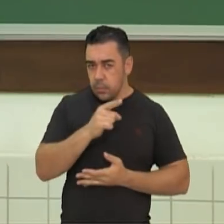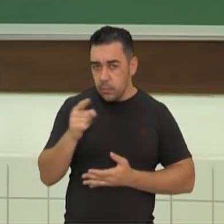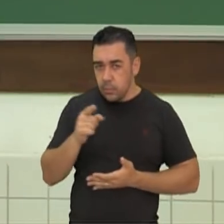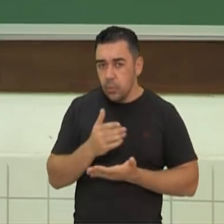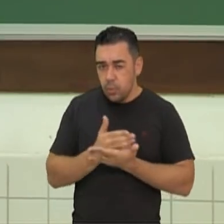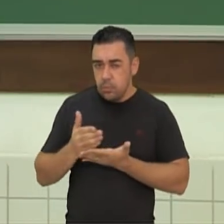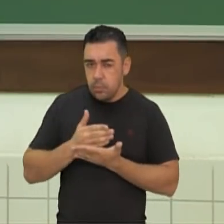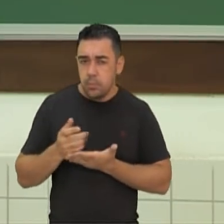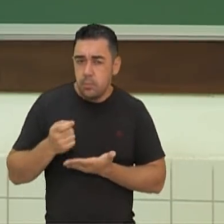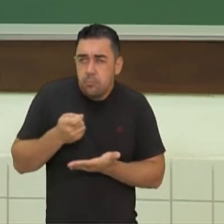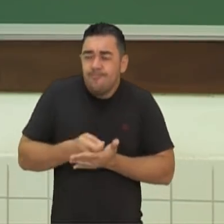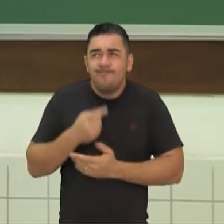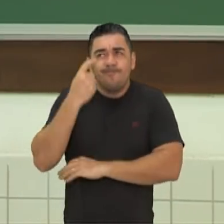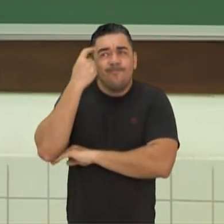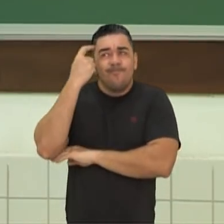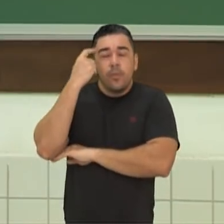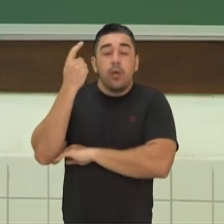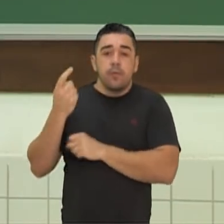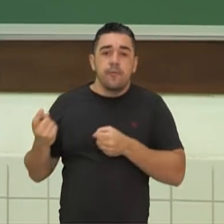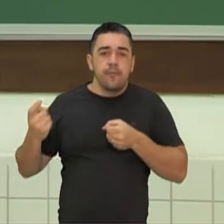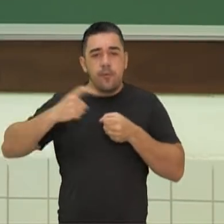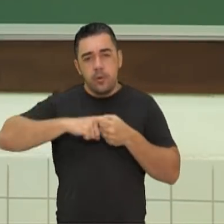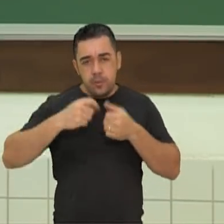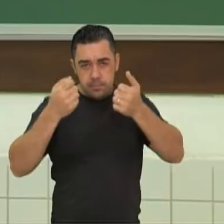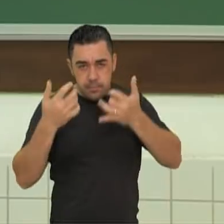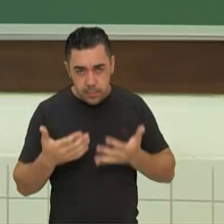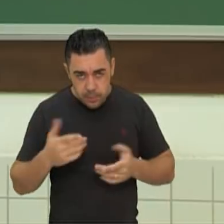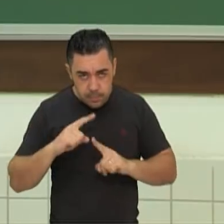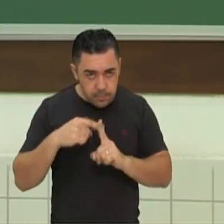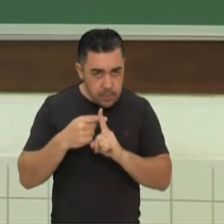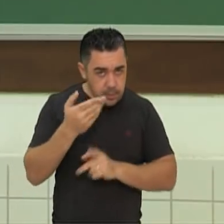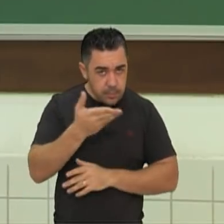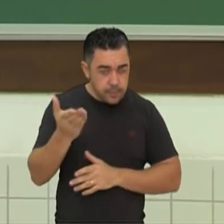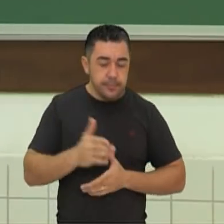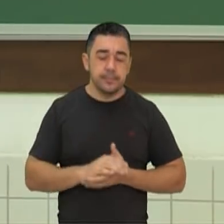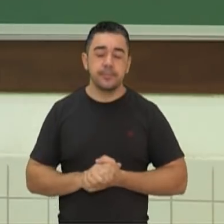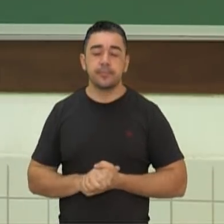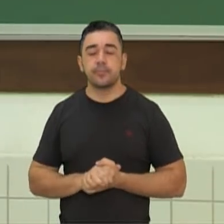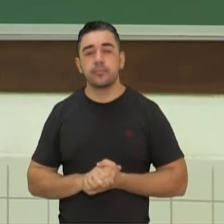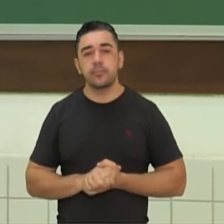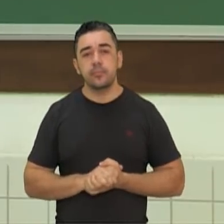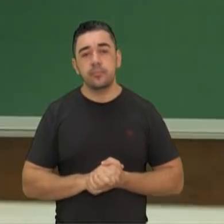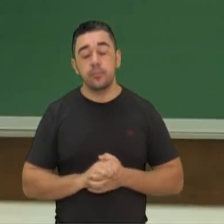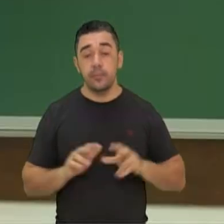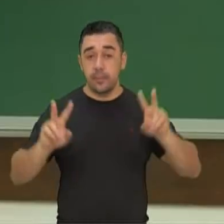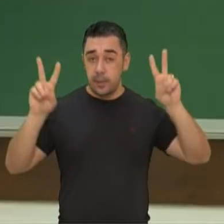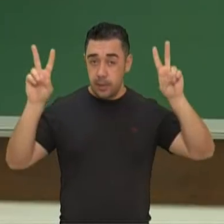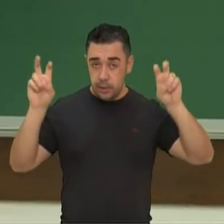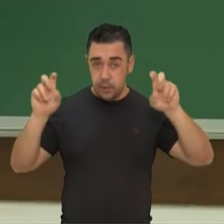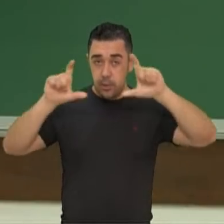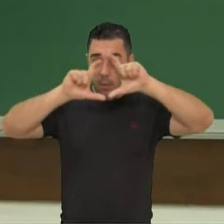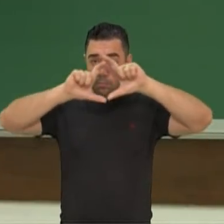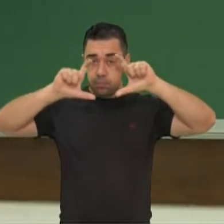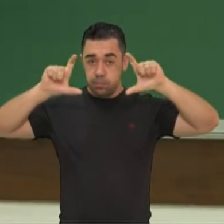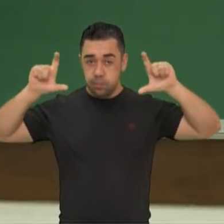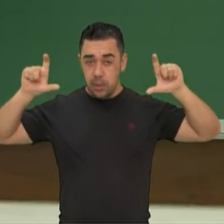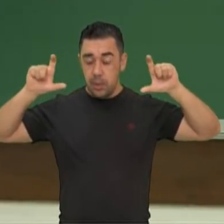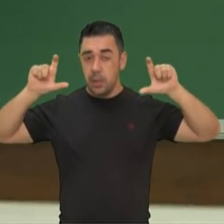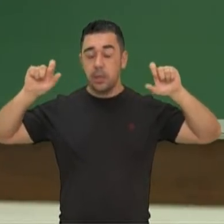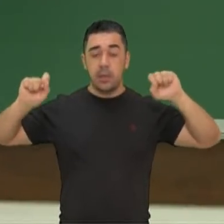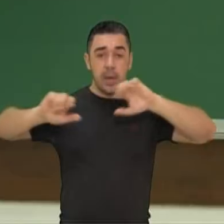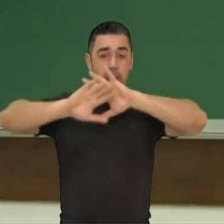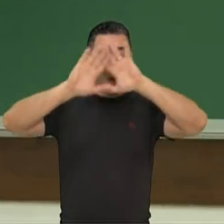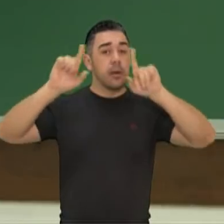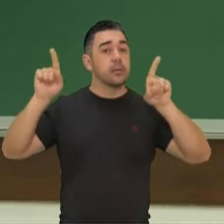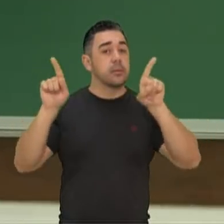eu me sinto na obrigação, no dever, de falar um pouquinho mais sobre isso, tá? O título, que fique bem claro, ele também